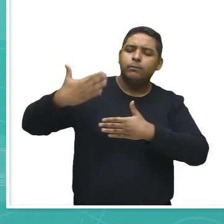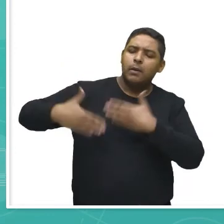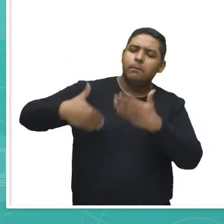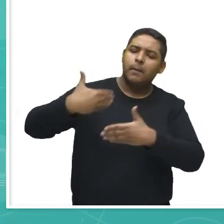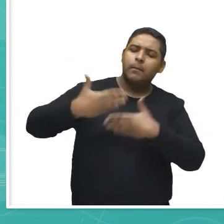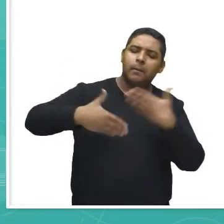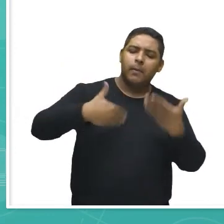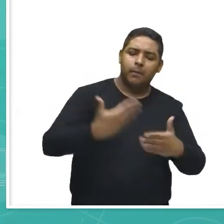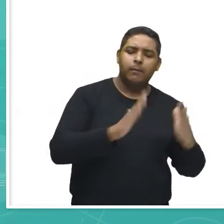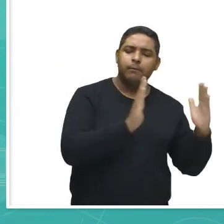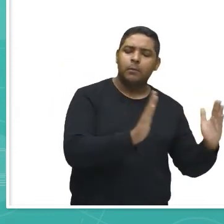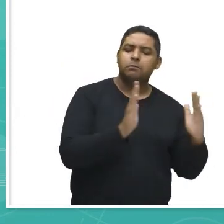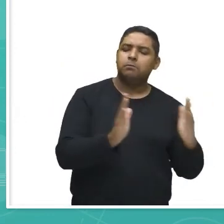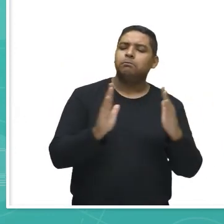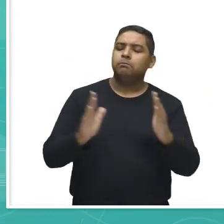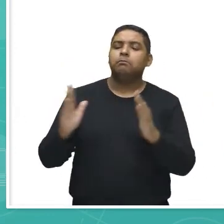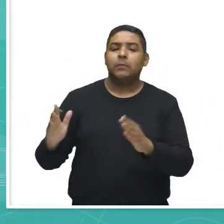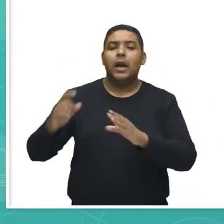esse processo